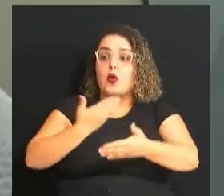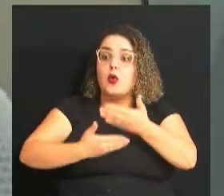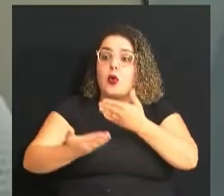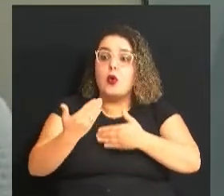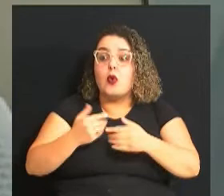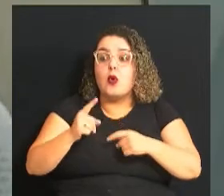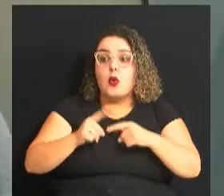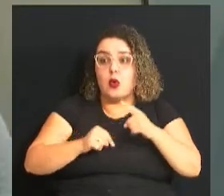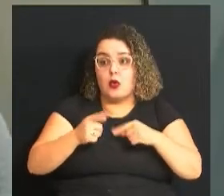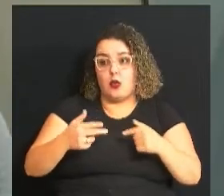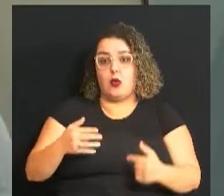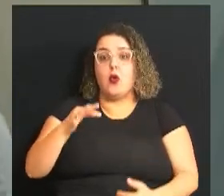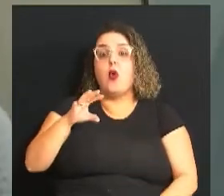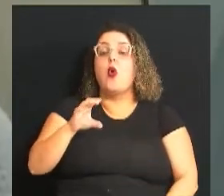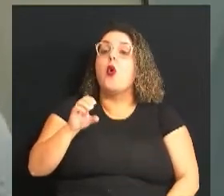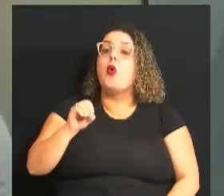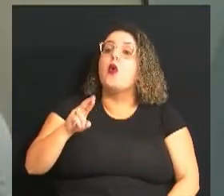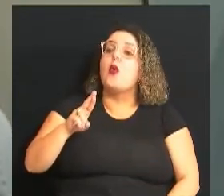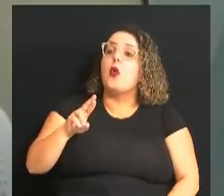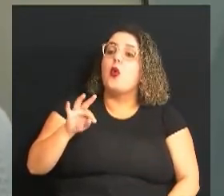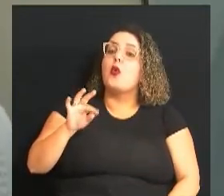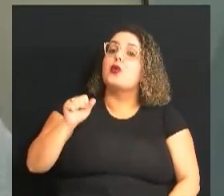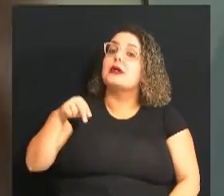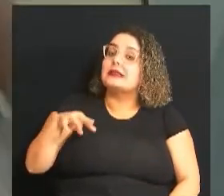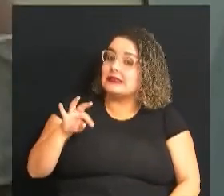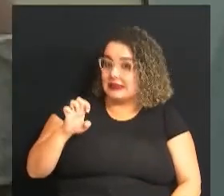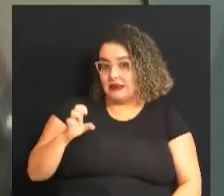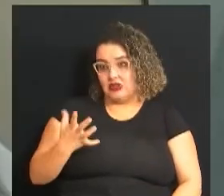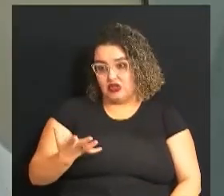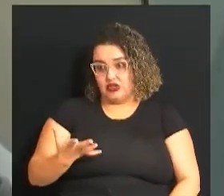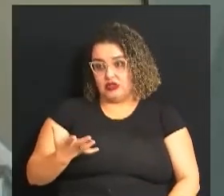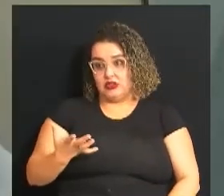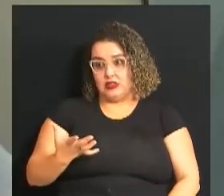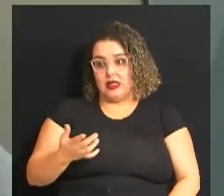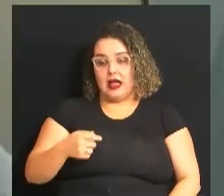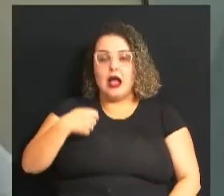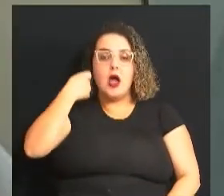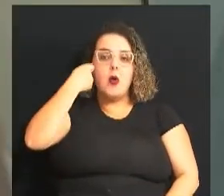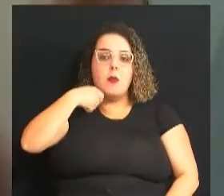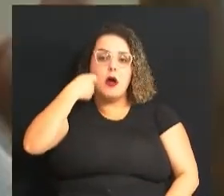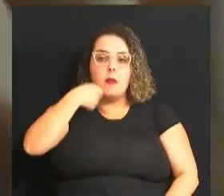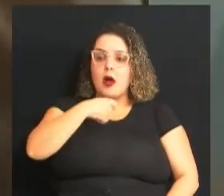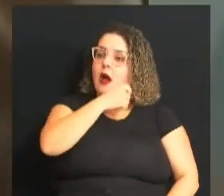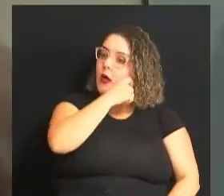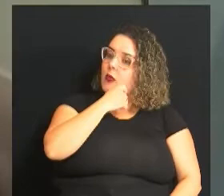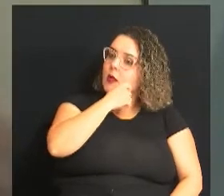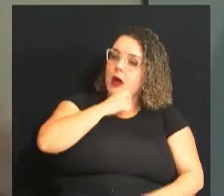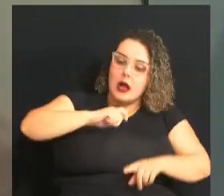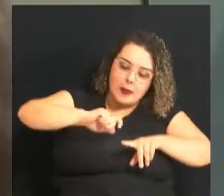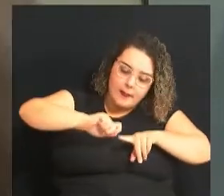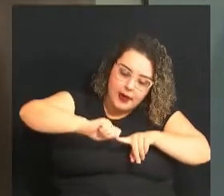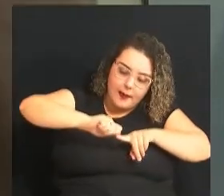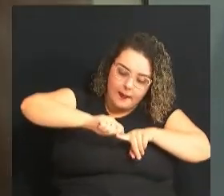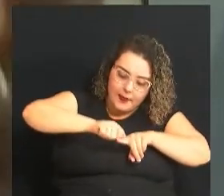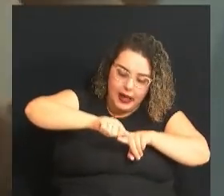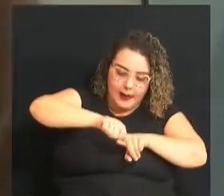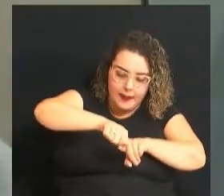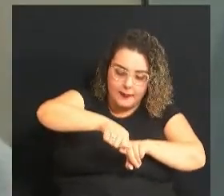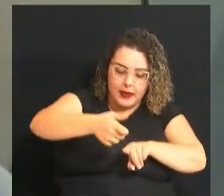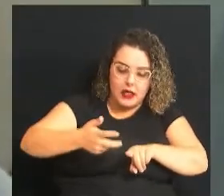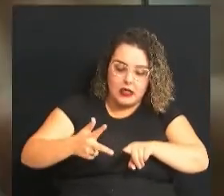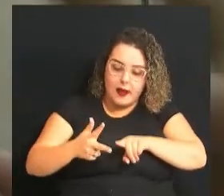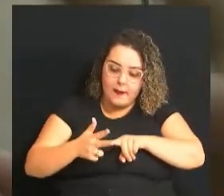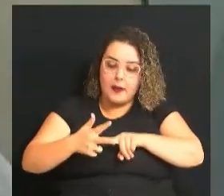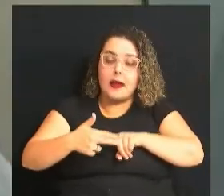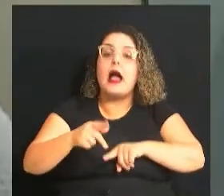objetos cortantes, pérfuro-cortantes. Então, aquele aparelho de barbear, alicate, tesoura,